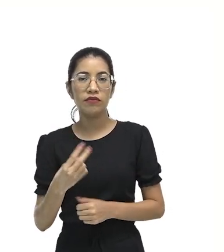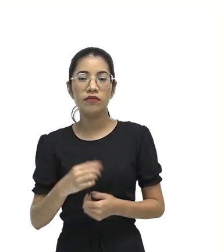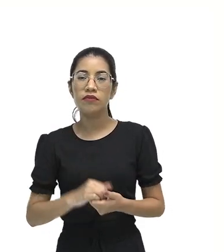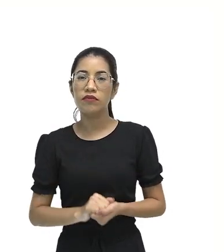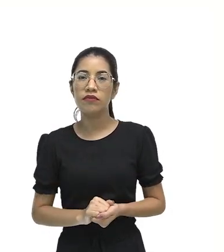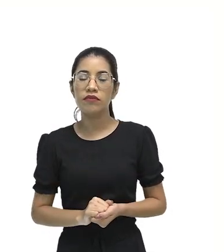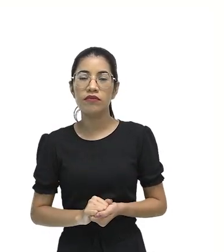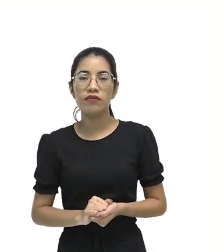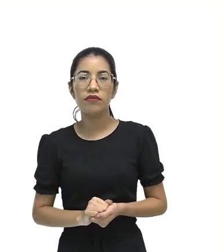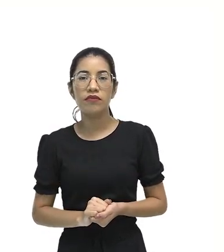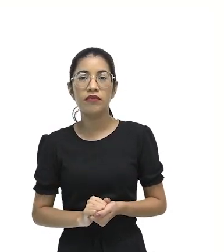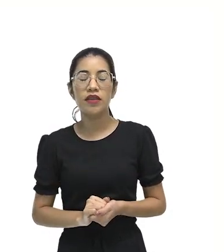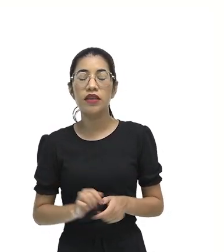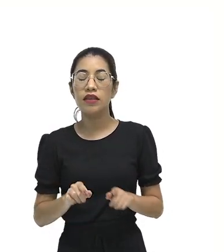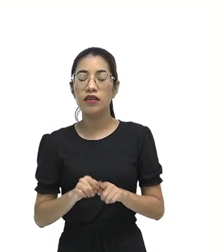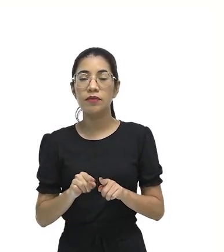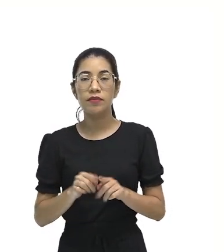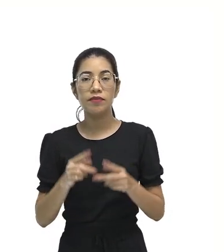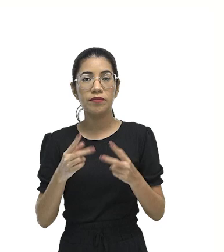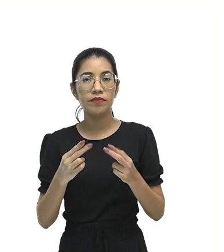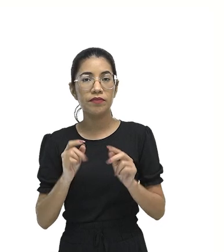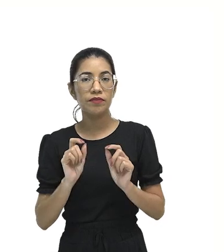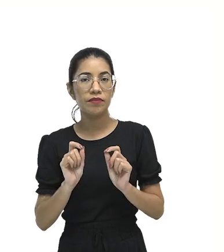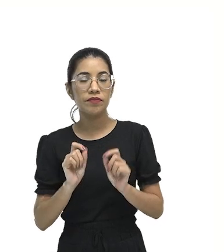Mesma coisa aqui, quando você divide